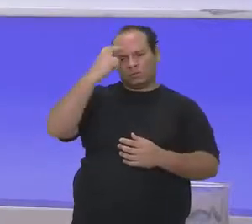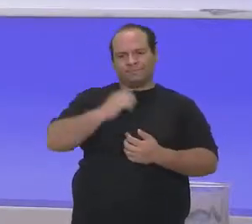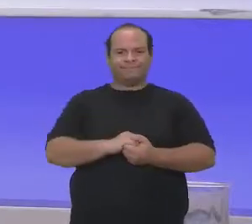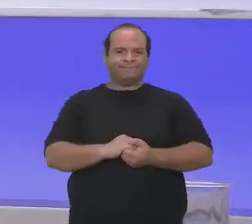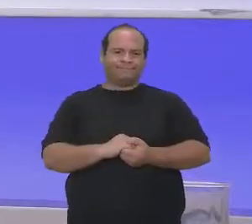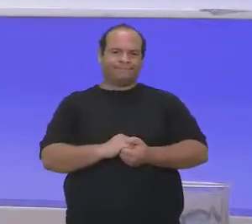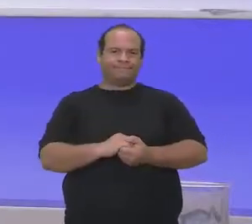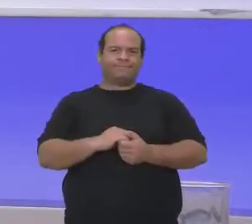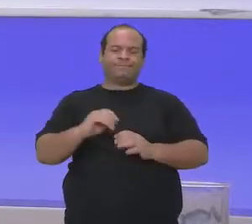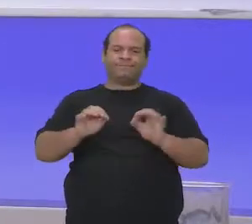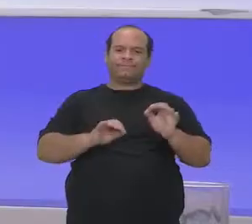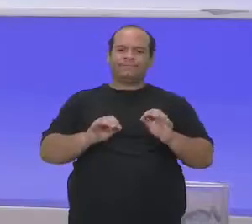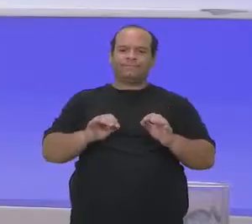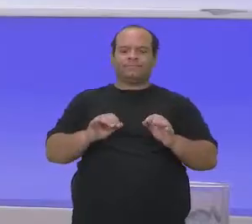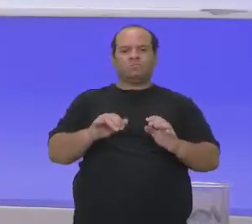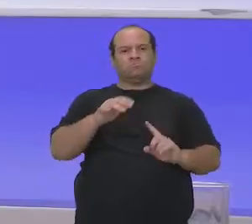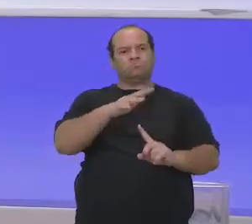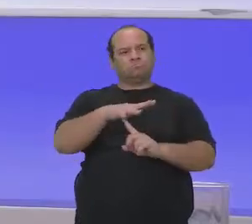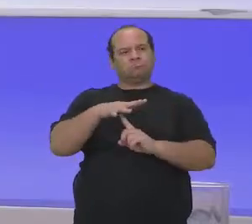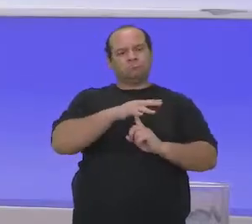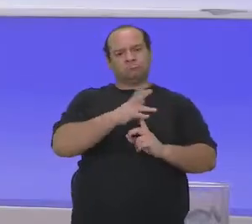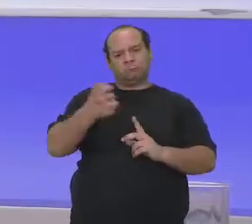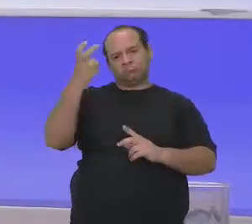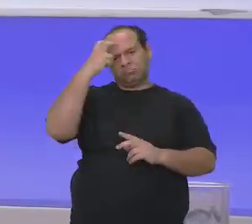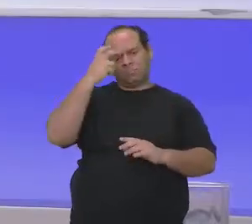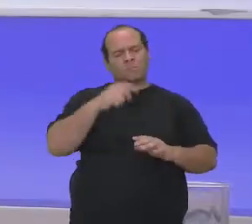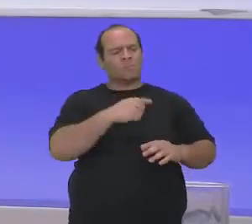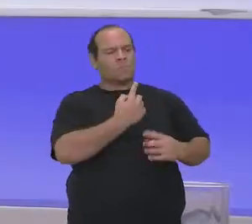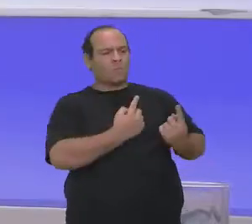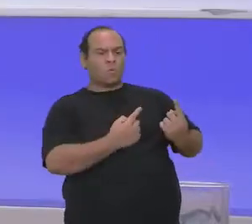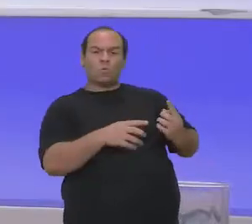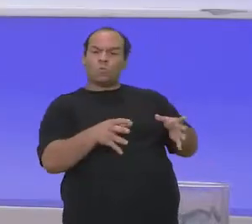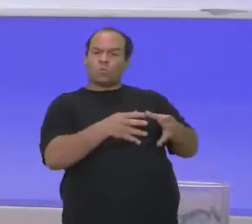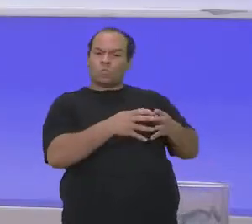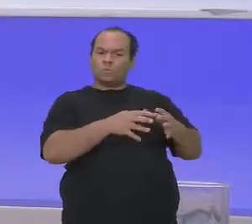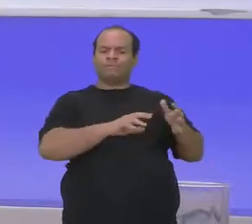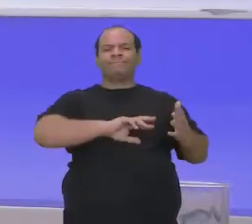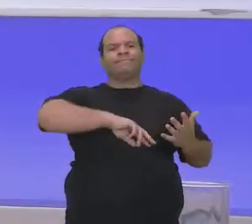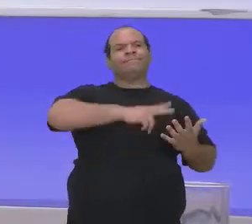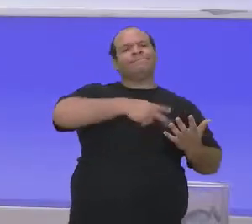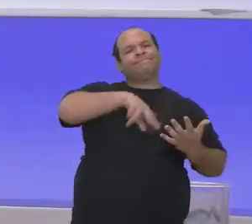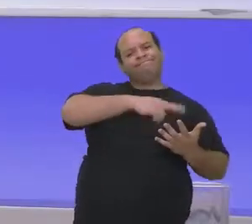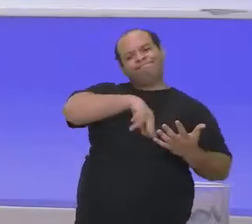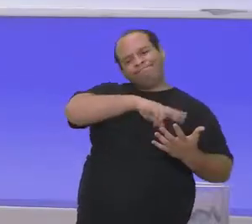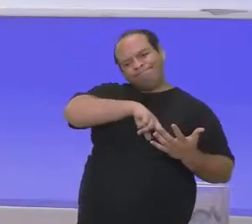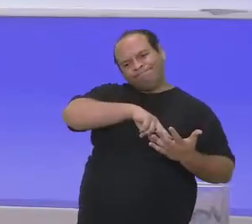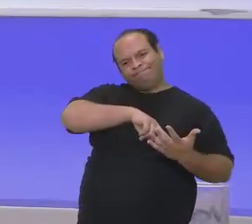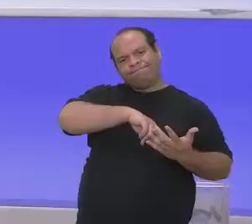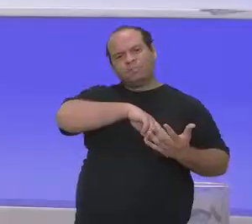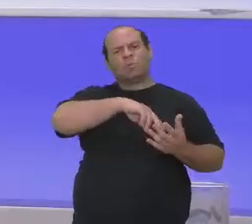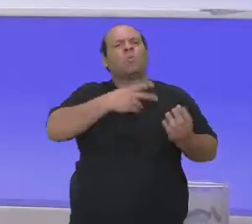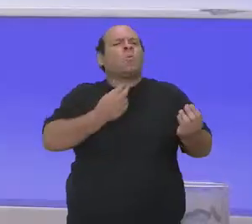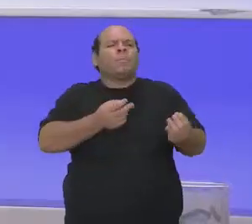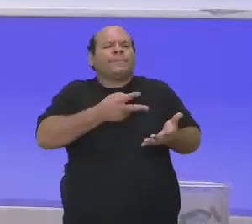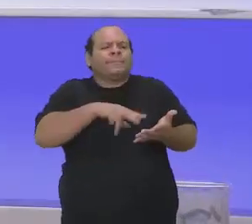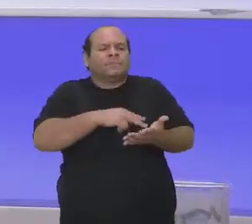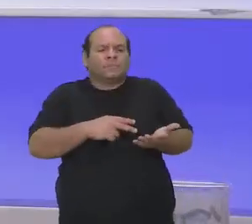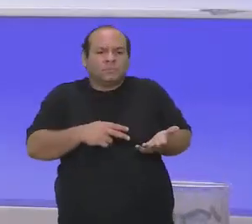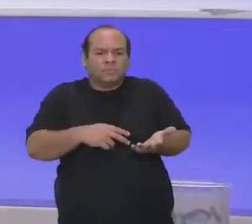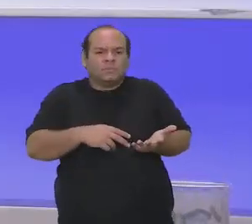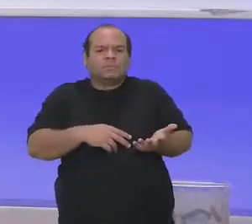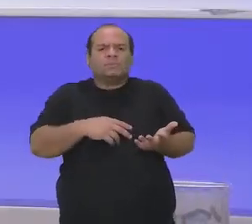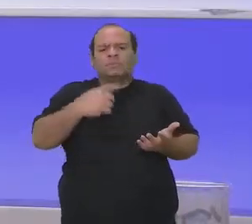Já que a gente vai criar uma feira, um grupo vai fazer a parte de dança. Então, poxa, como é que seria a parte de dança? Então,